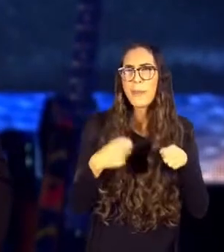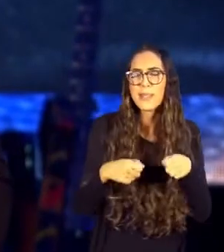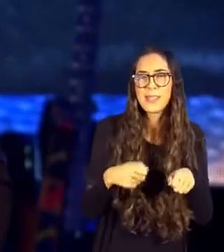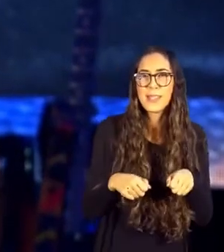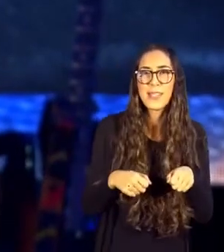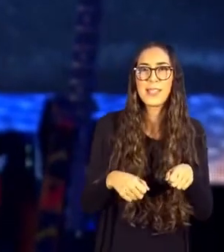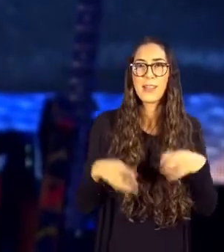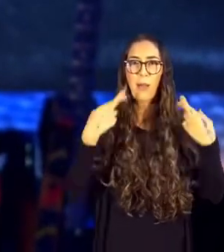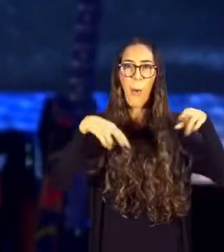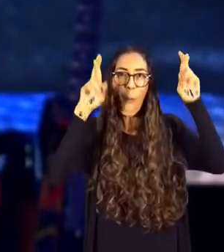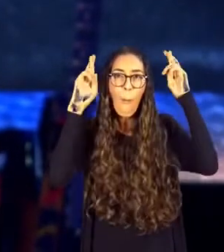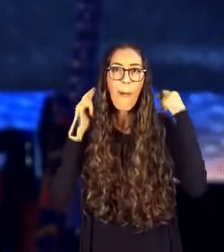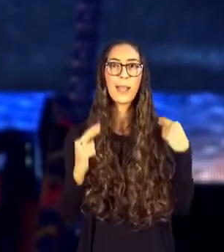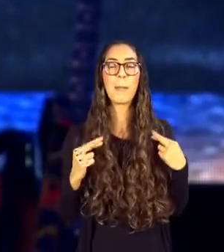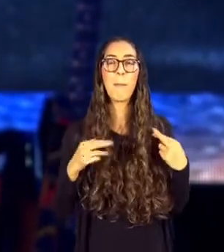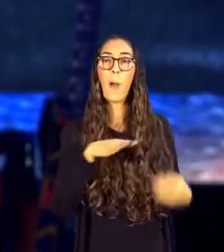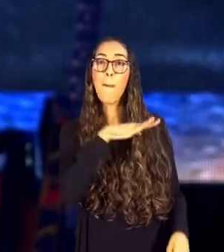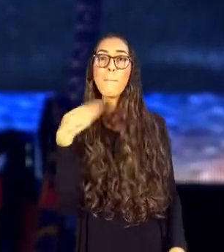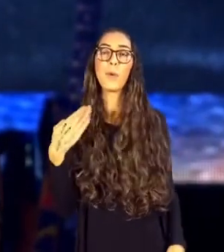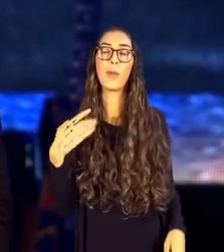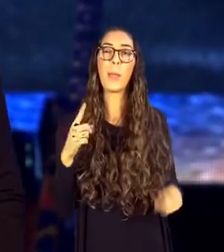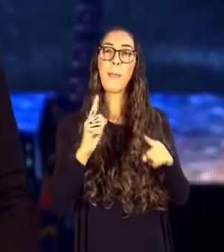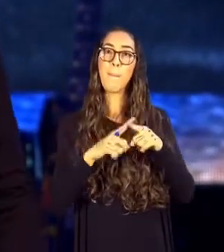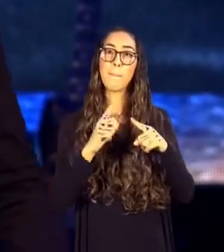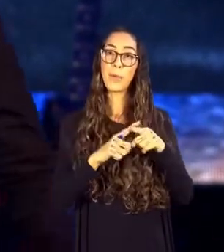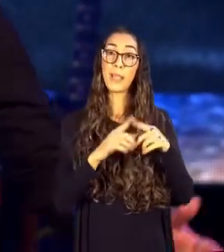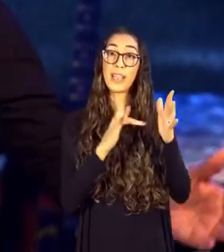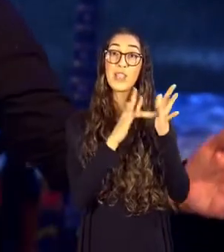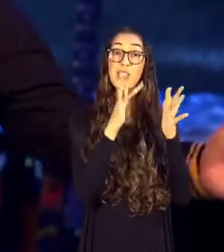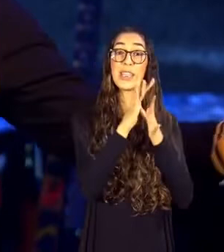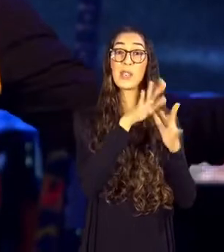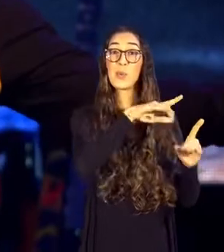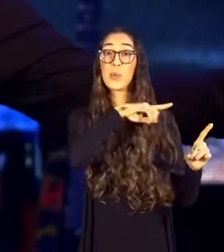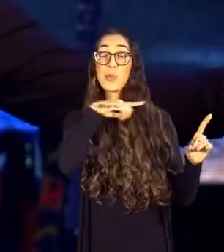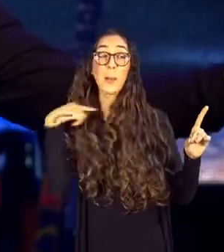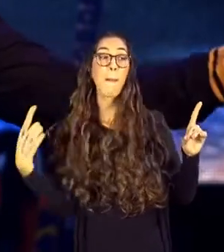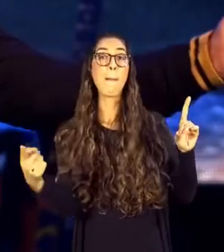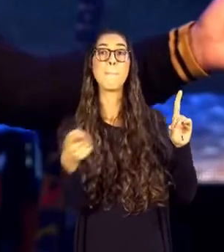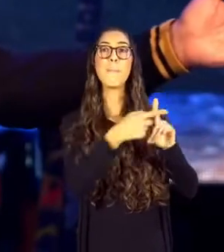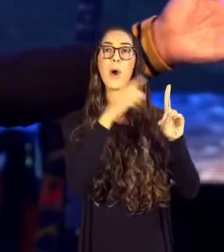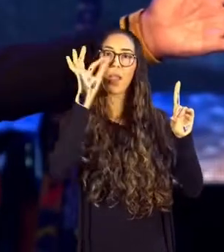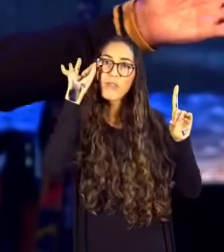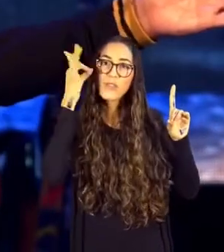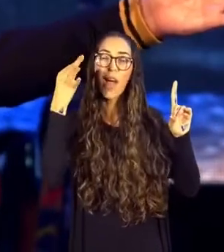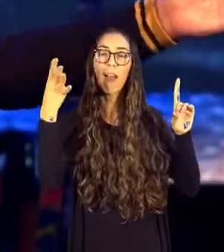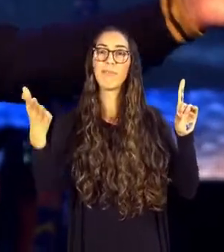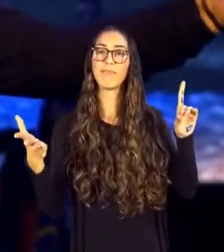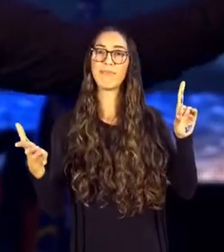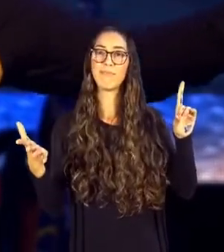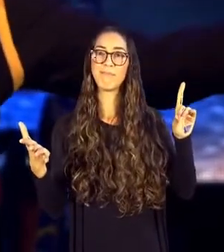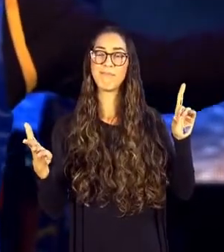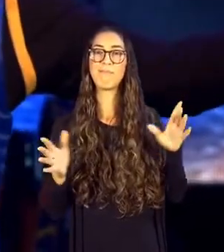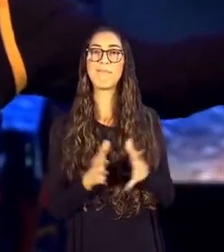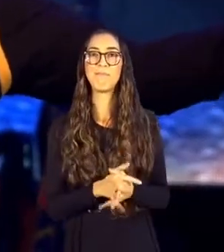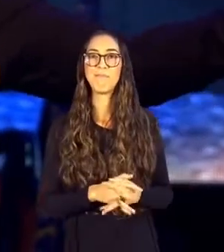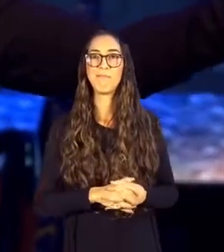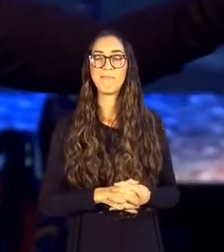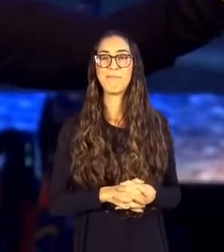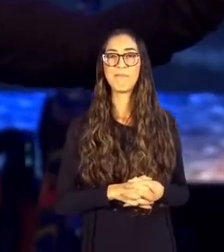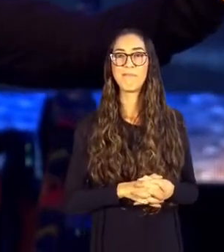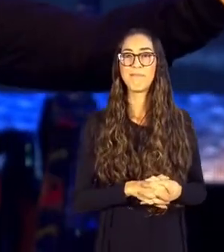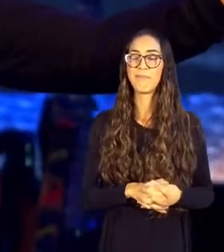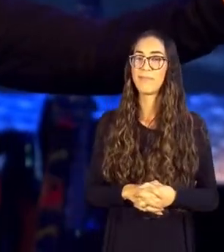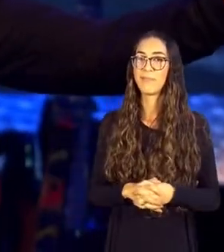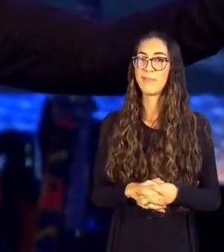sacrifício. Mas hoje, nós subimos vivos. Por isso que eu falo sacrifício vivo. Eu e você